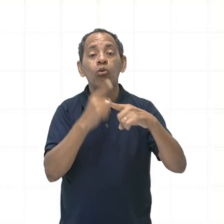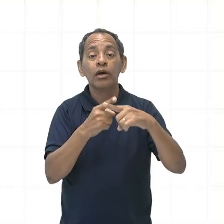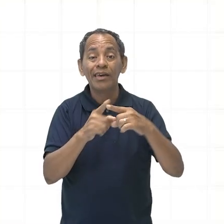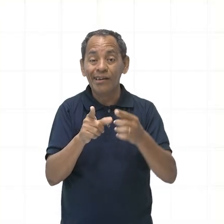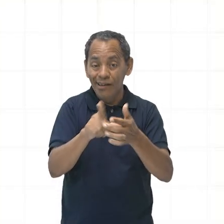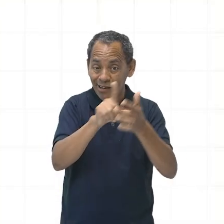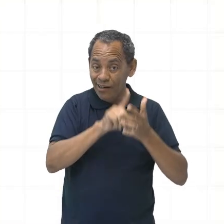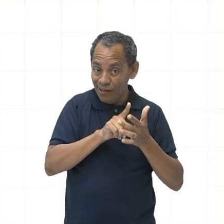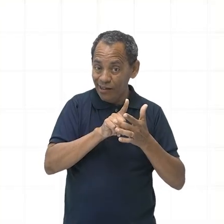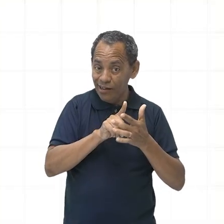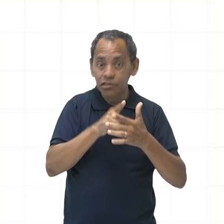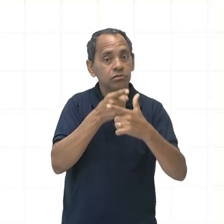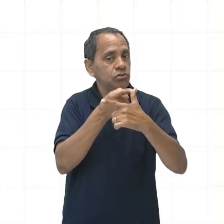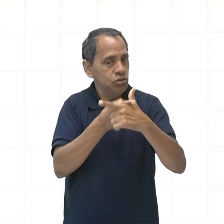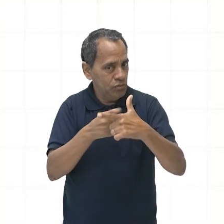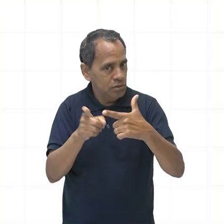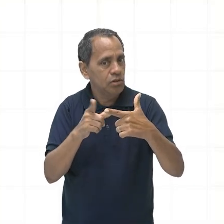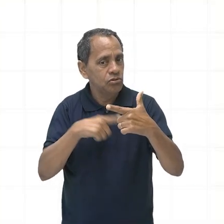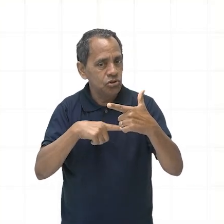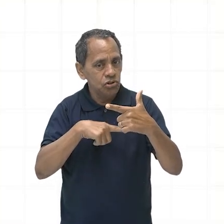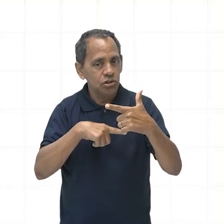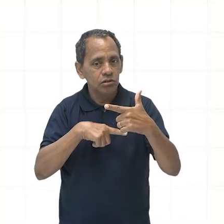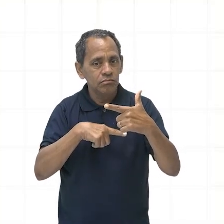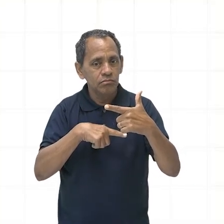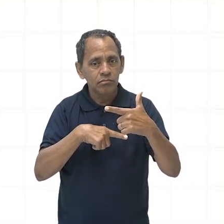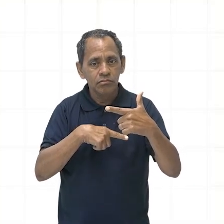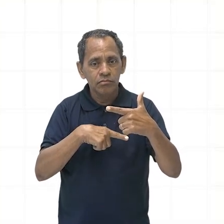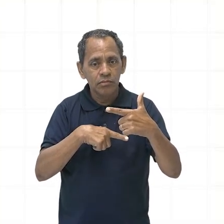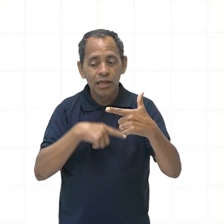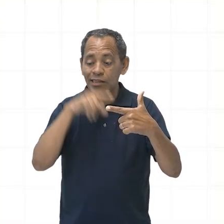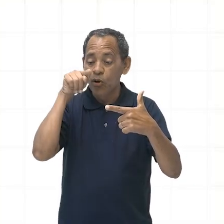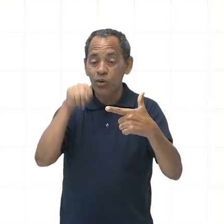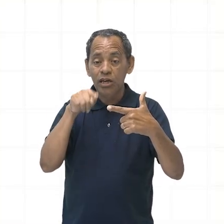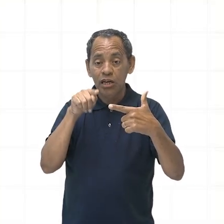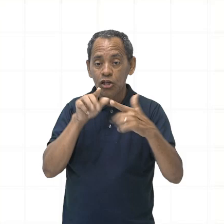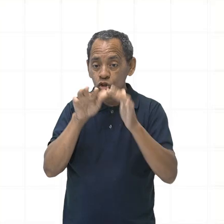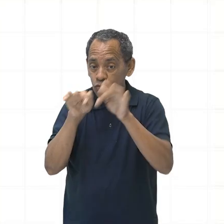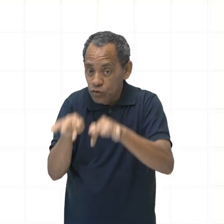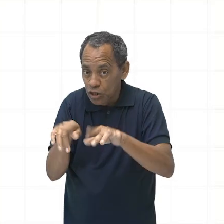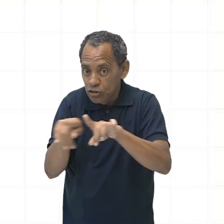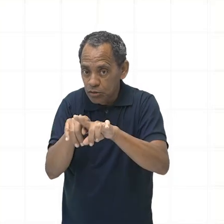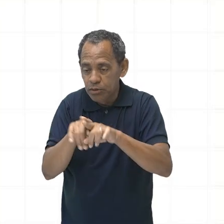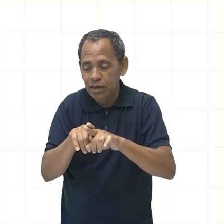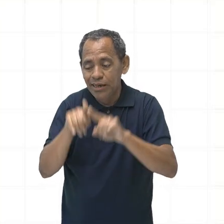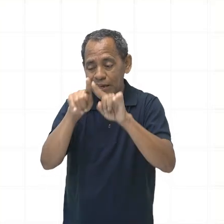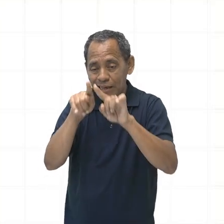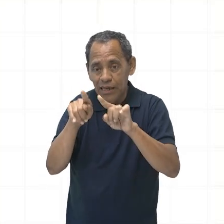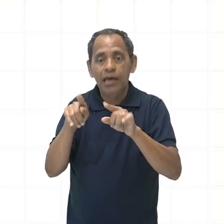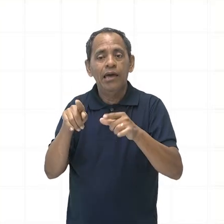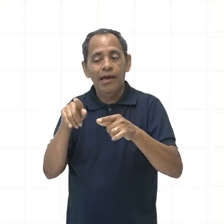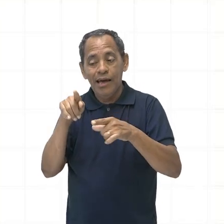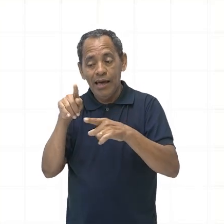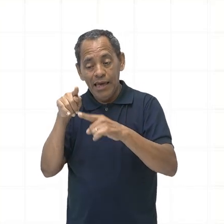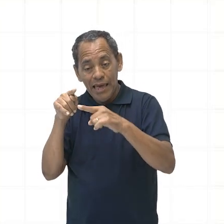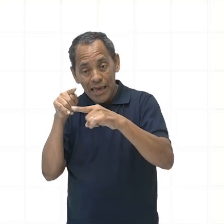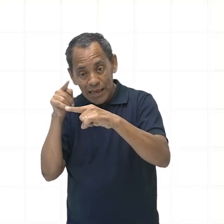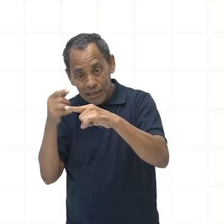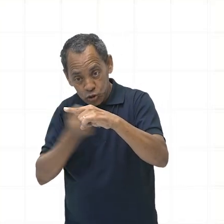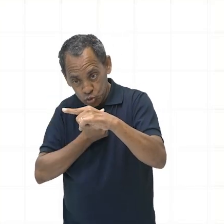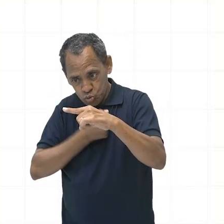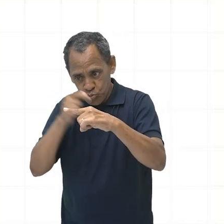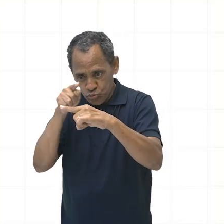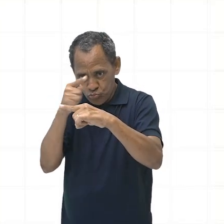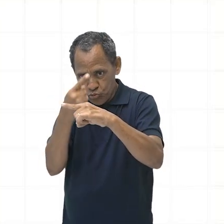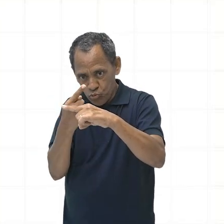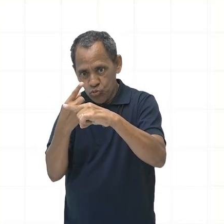Então, esse número aqui, 1 sobre 2, vai ser a razão de semelhança entre esses dois triângulos. Então, esse é o segundo